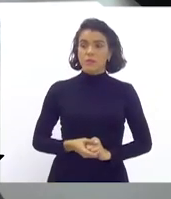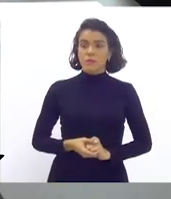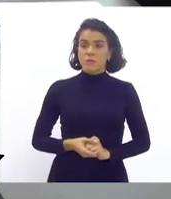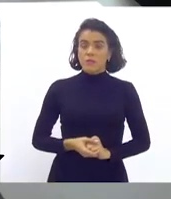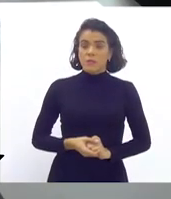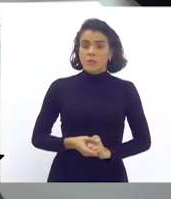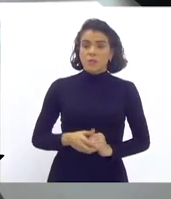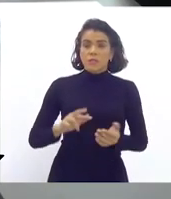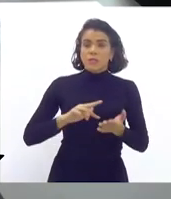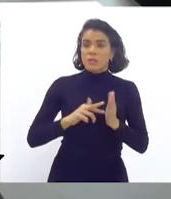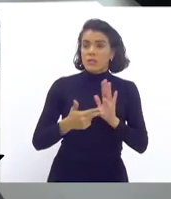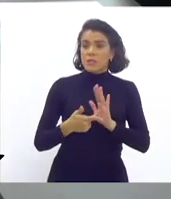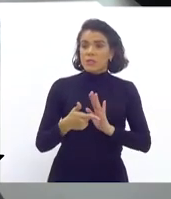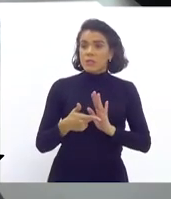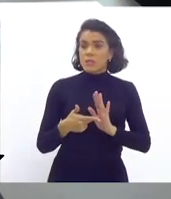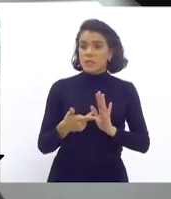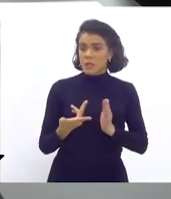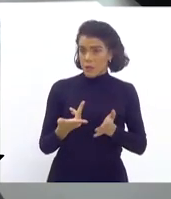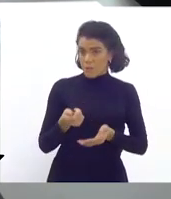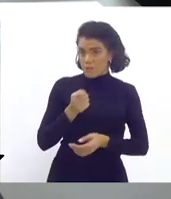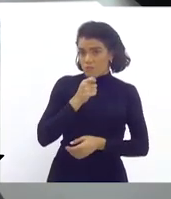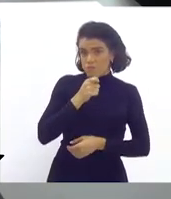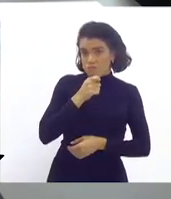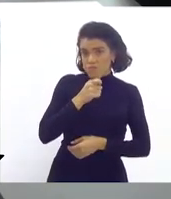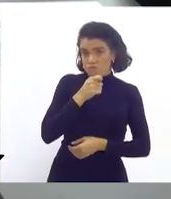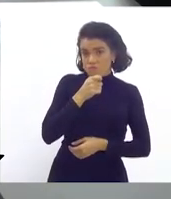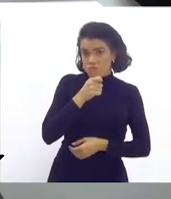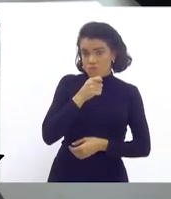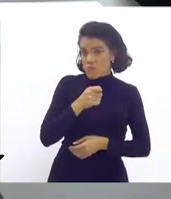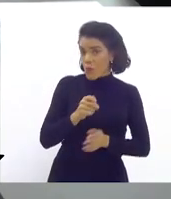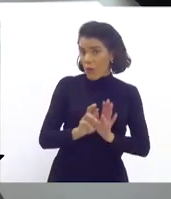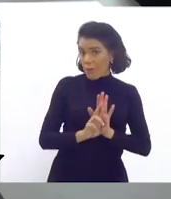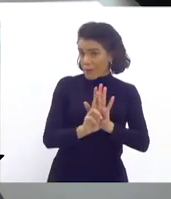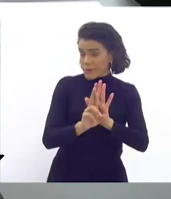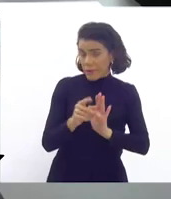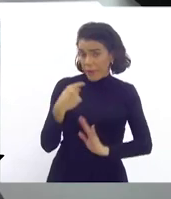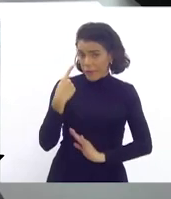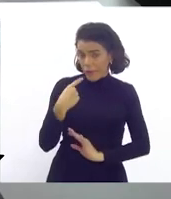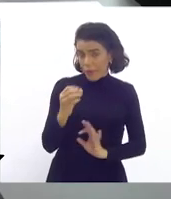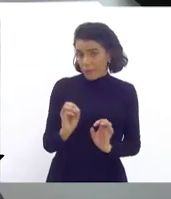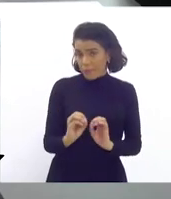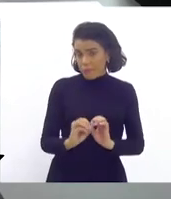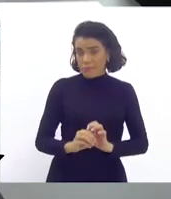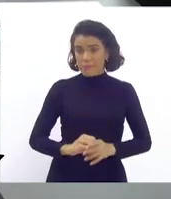ou seja não se dignou nem a mandar o escritório enfim